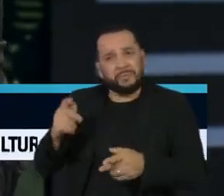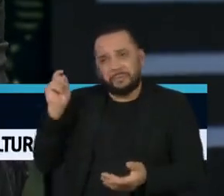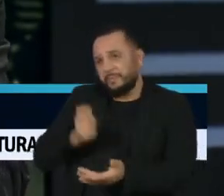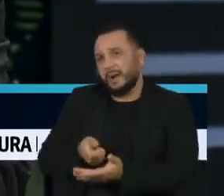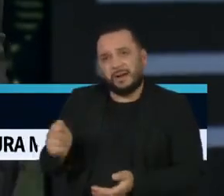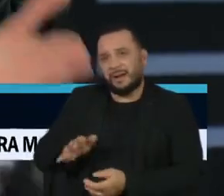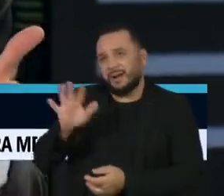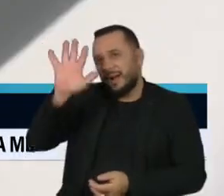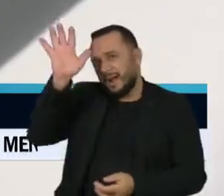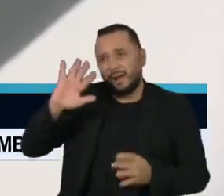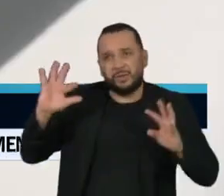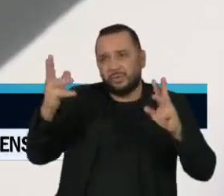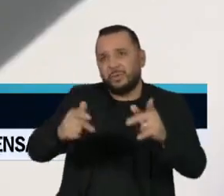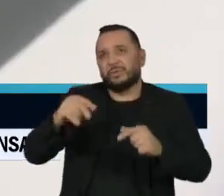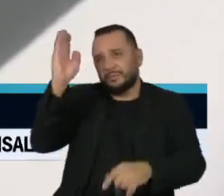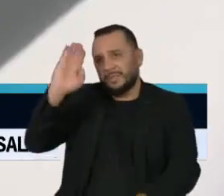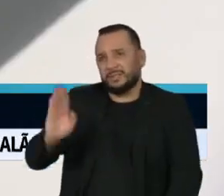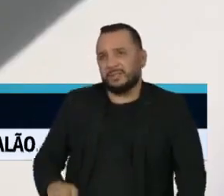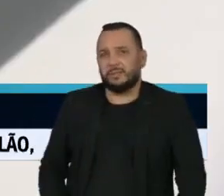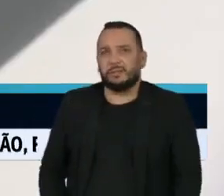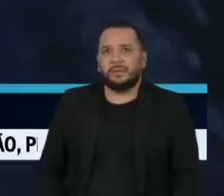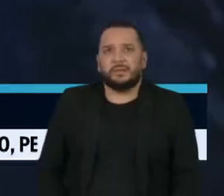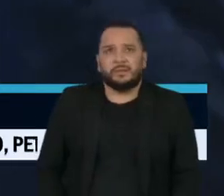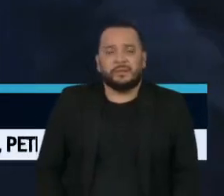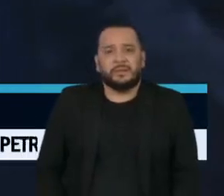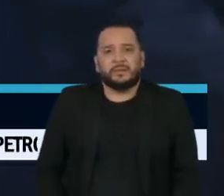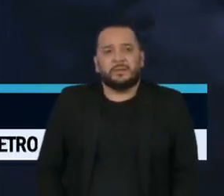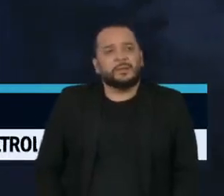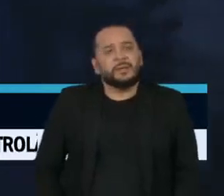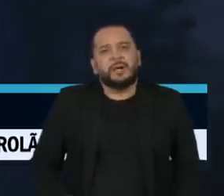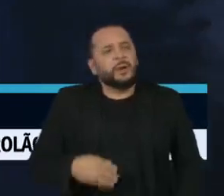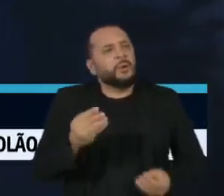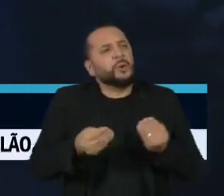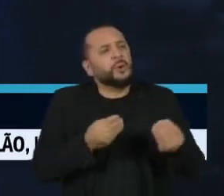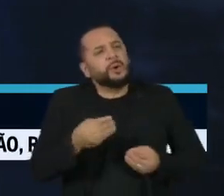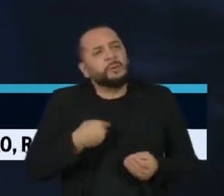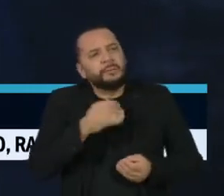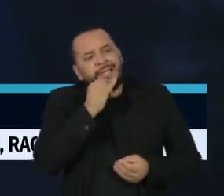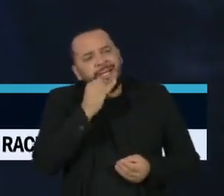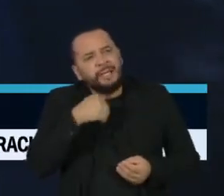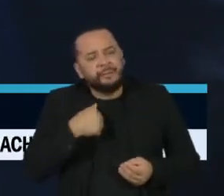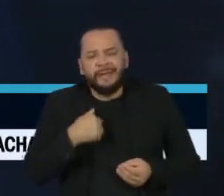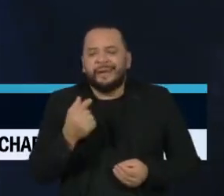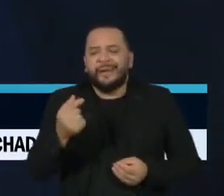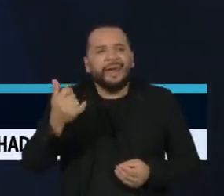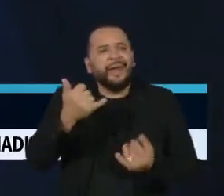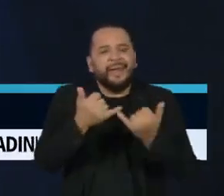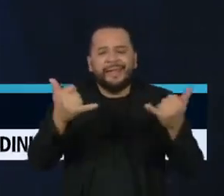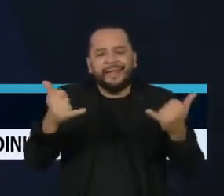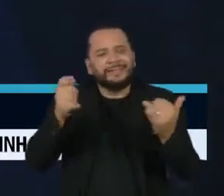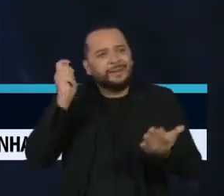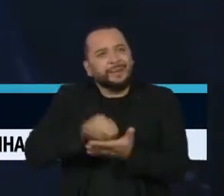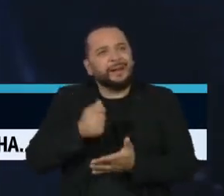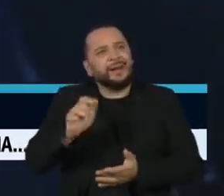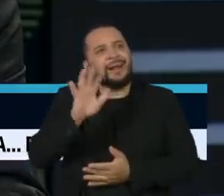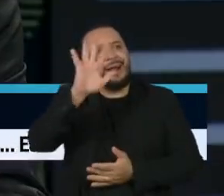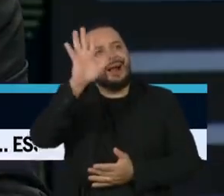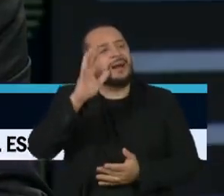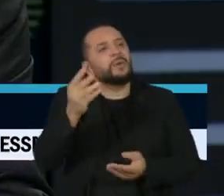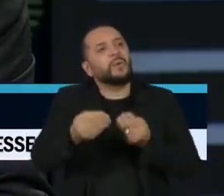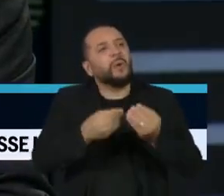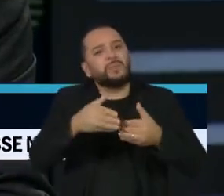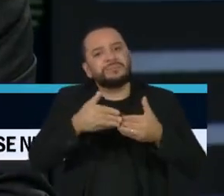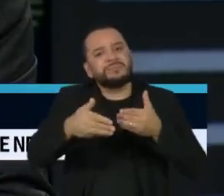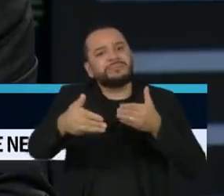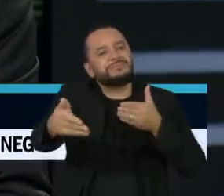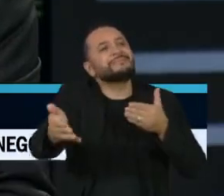ruim e alta para todo o resto da sociedade. Agora, Senes, qual o impacto que o custo da energia pode ter para o consumidor final?